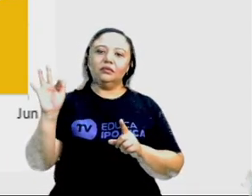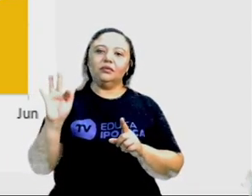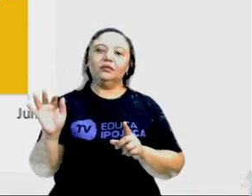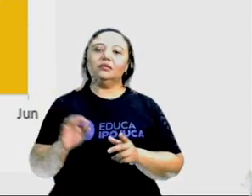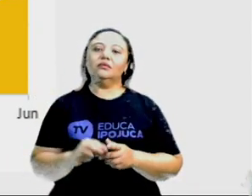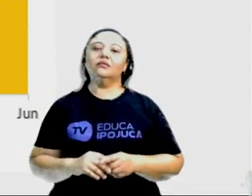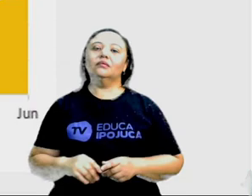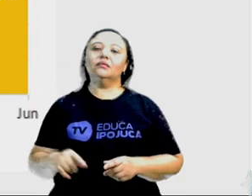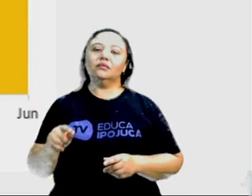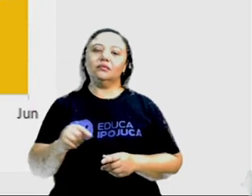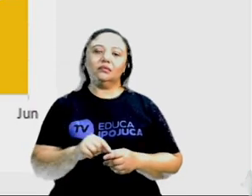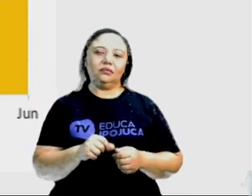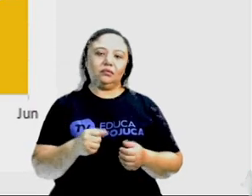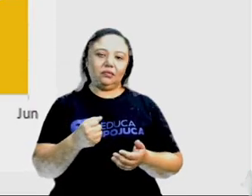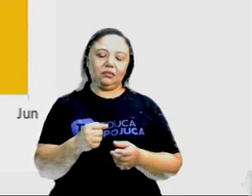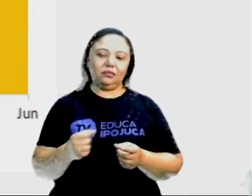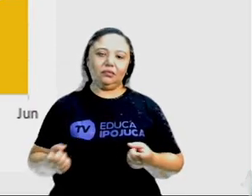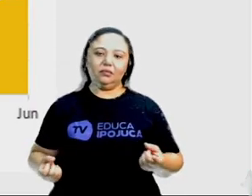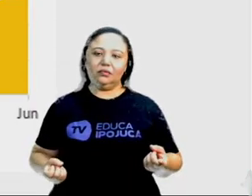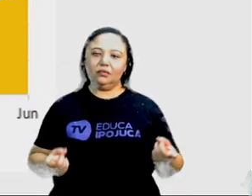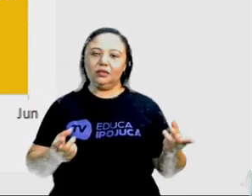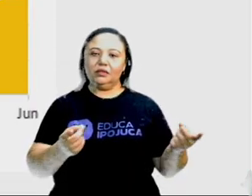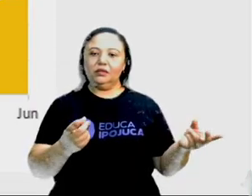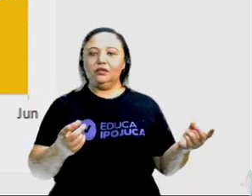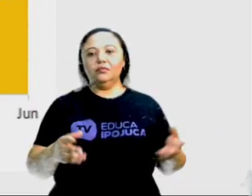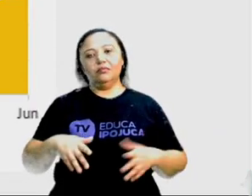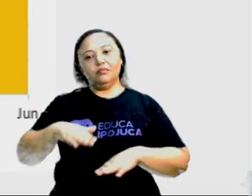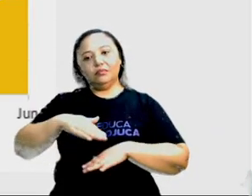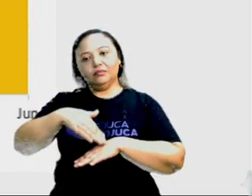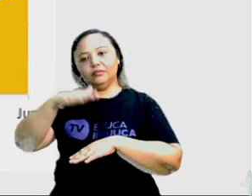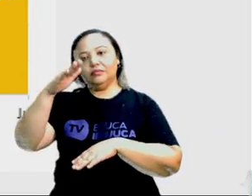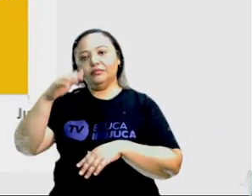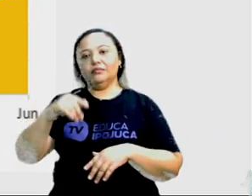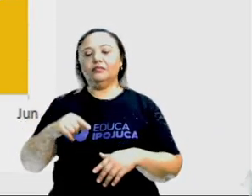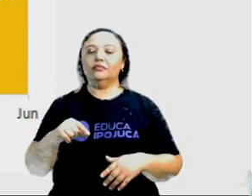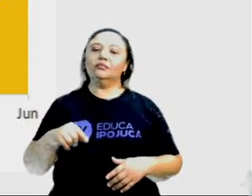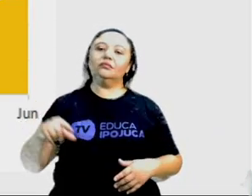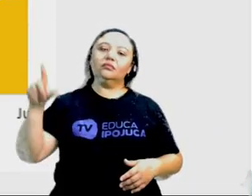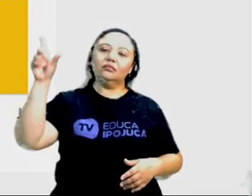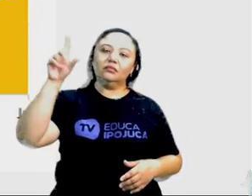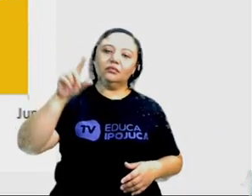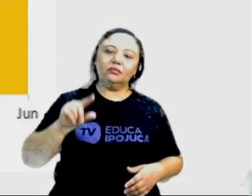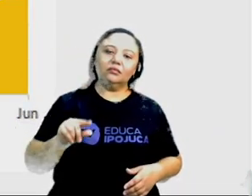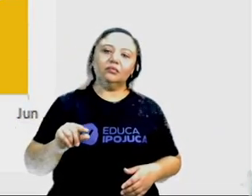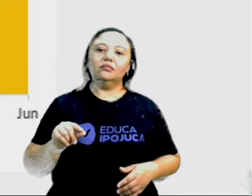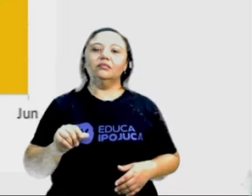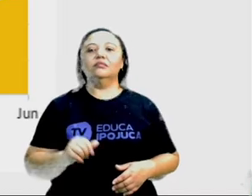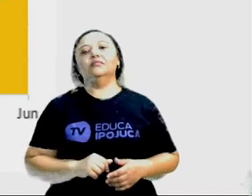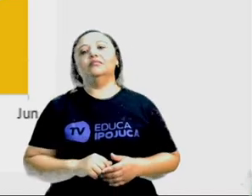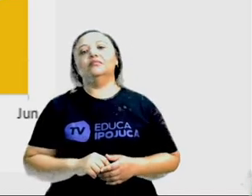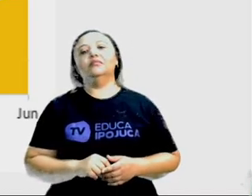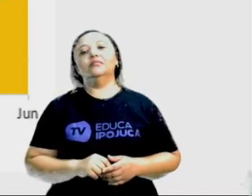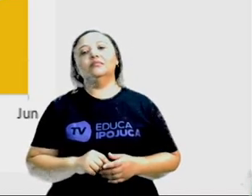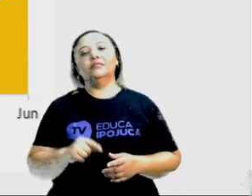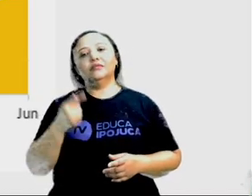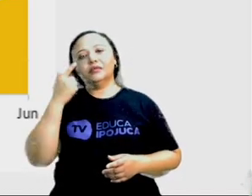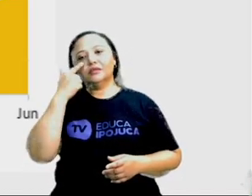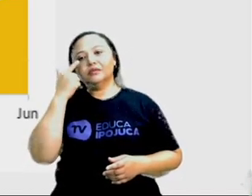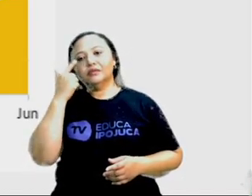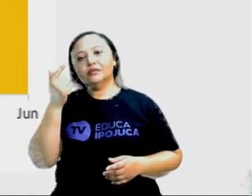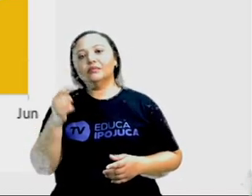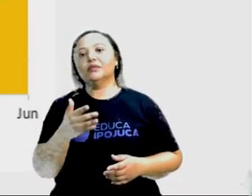mais, o que você vendeu menos. Pessoas inscritas pela cor aqui, ó, laranja, azul. Aí